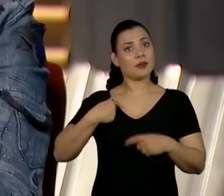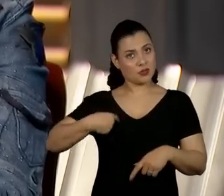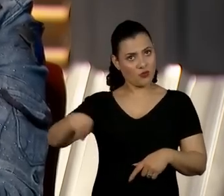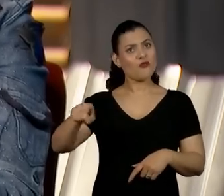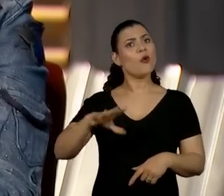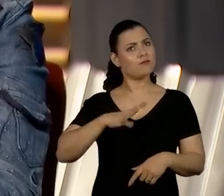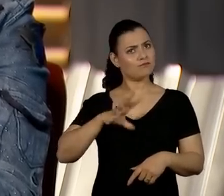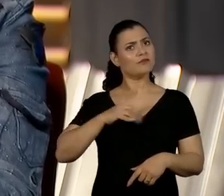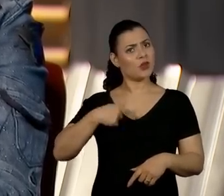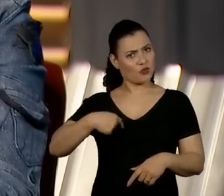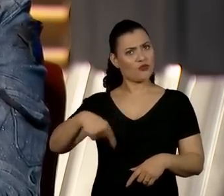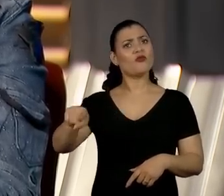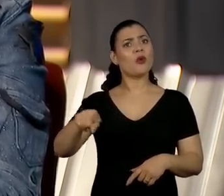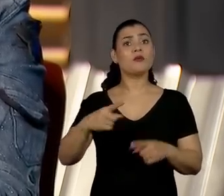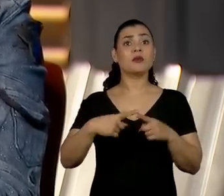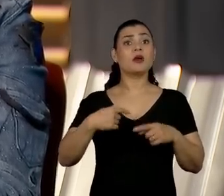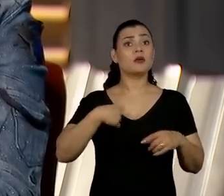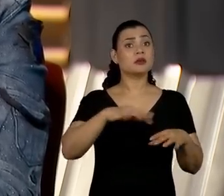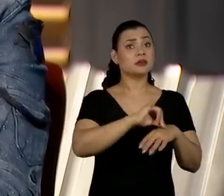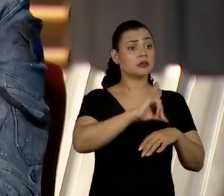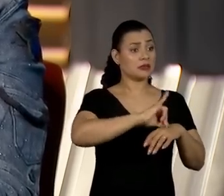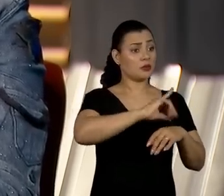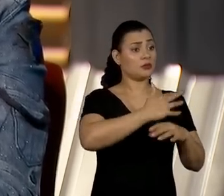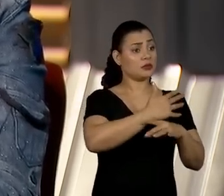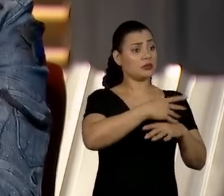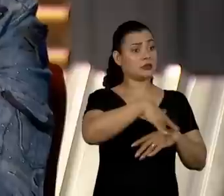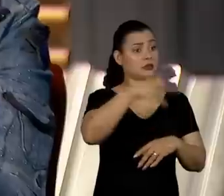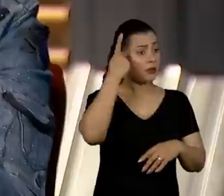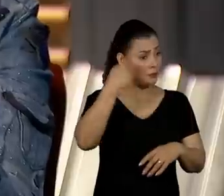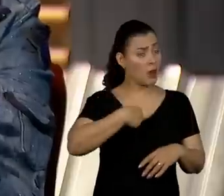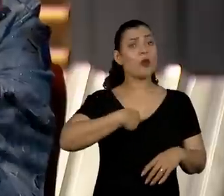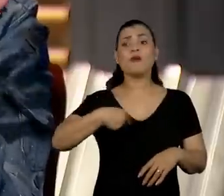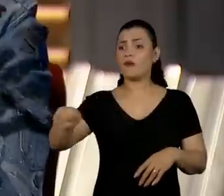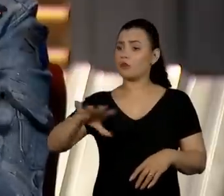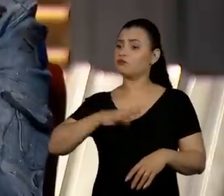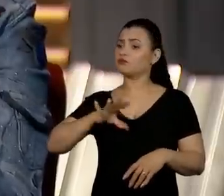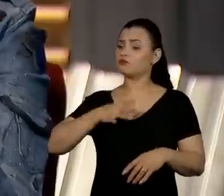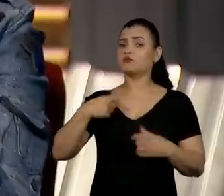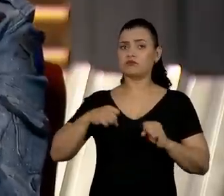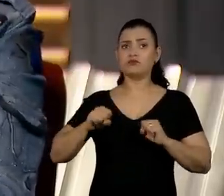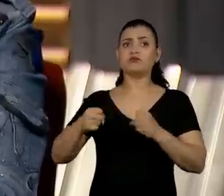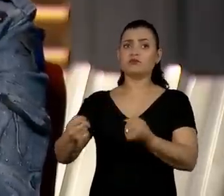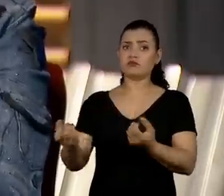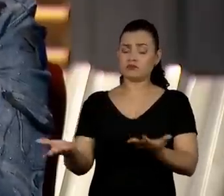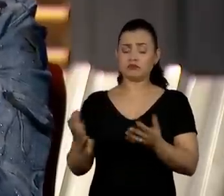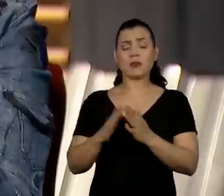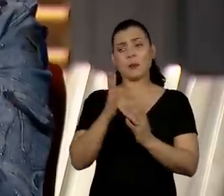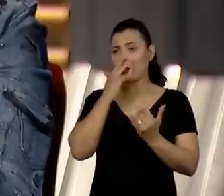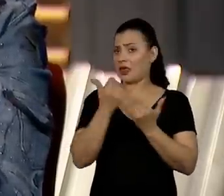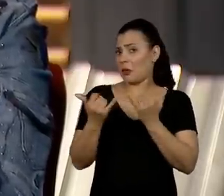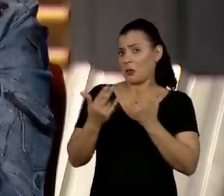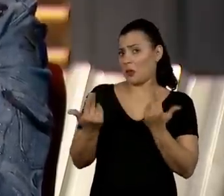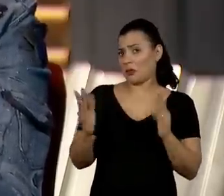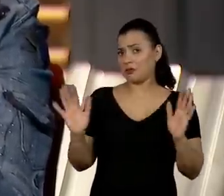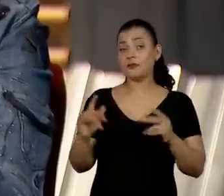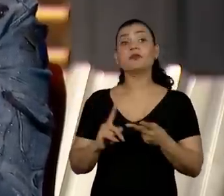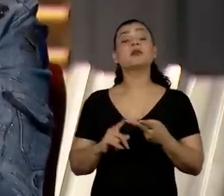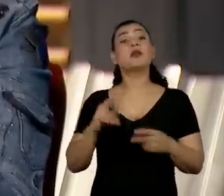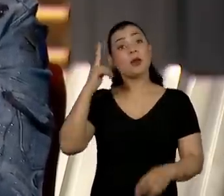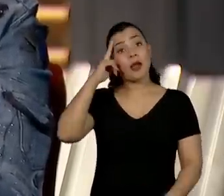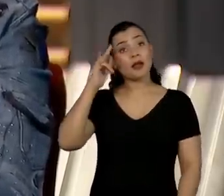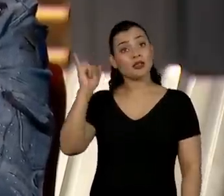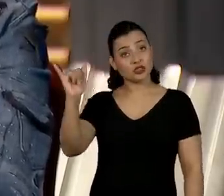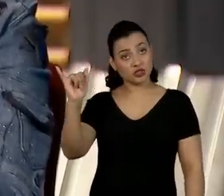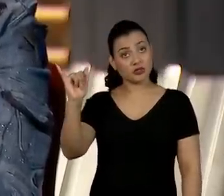porque eu ando no centro de São Paulo Honduras não deve ser nada diferente o Haiti